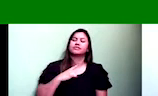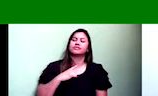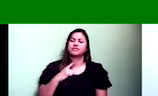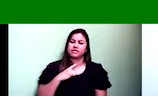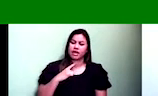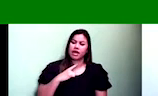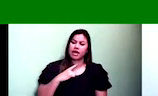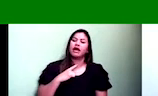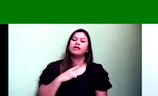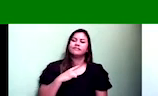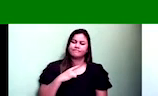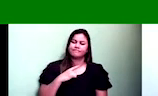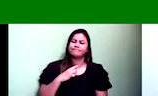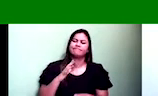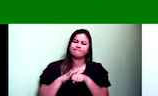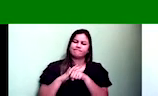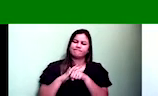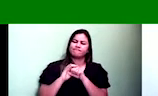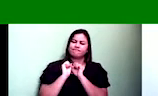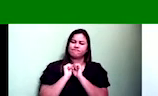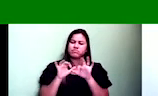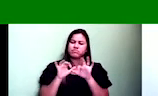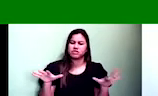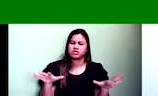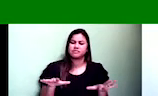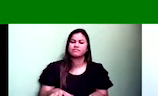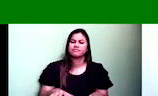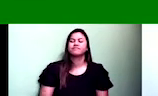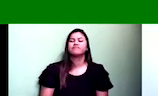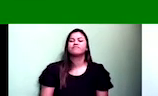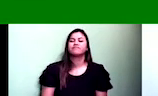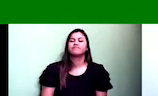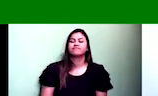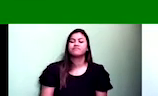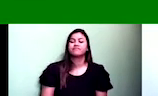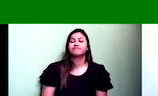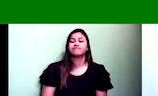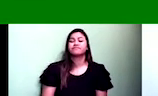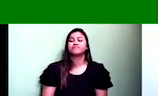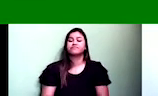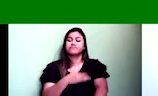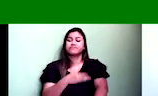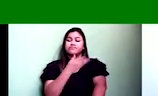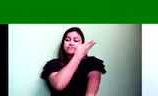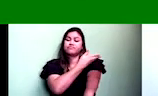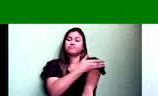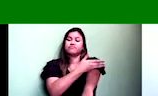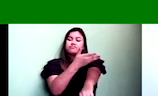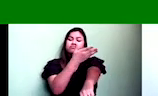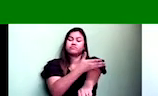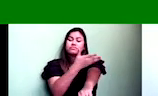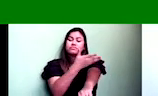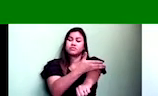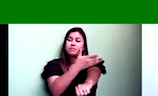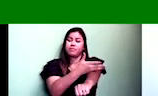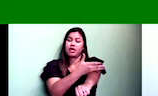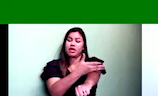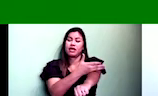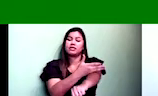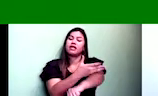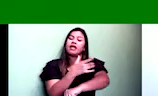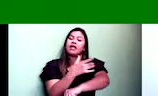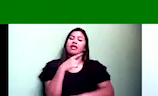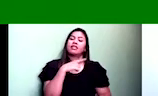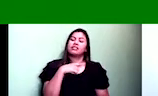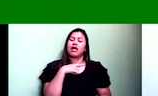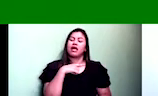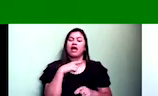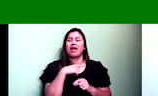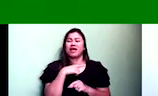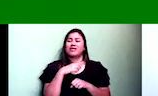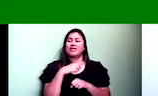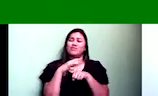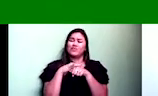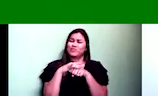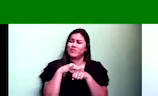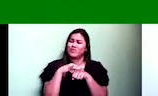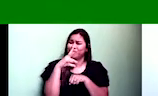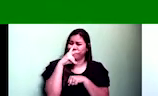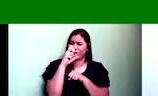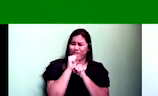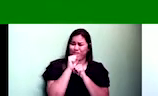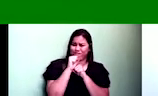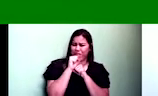doenças sexualmente transmissíveis. Já na Idade Média, tivemos algumas epidemias,